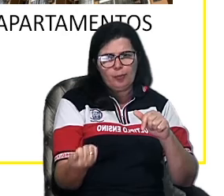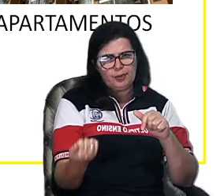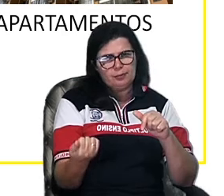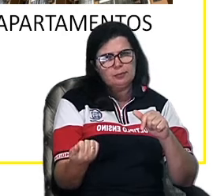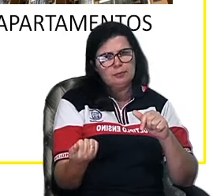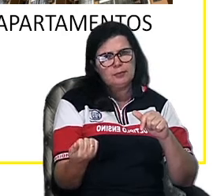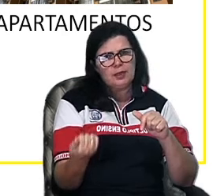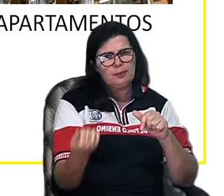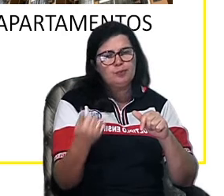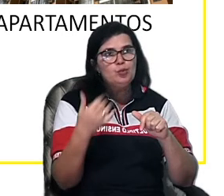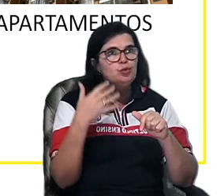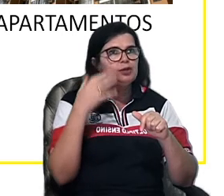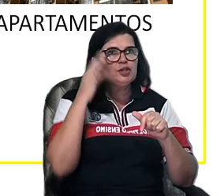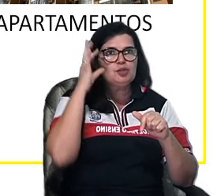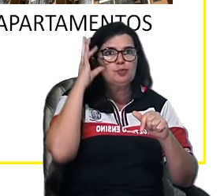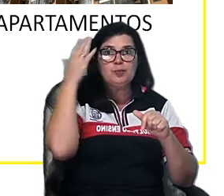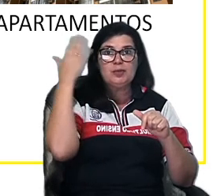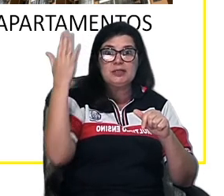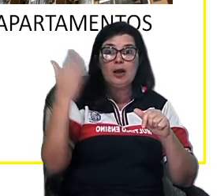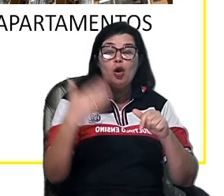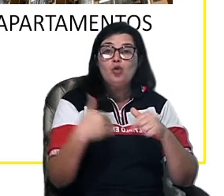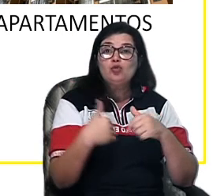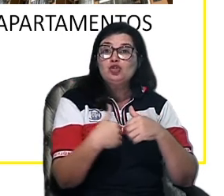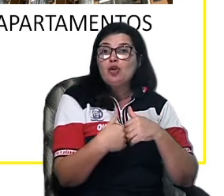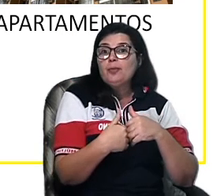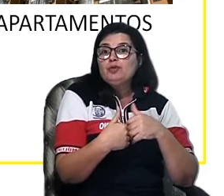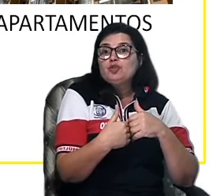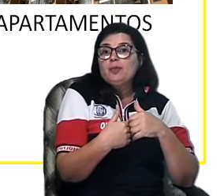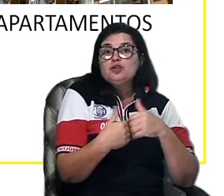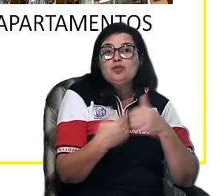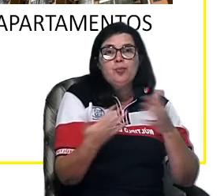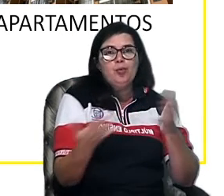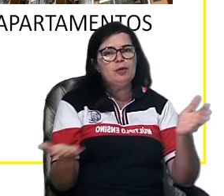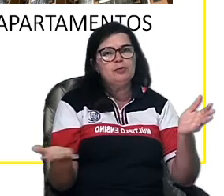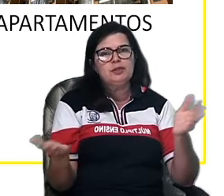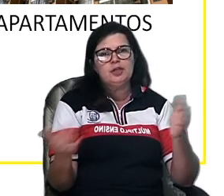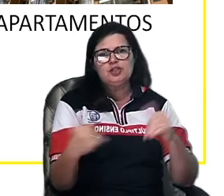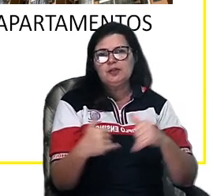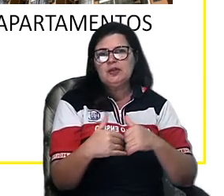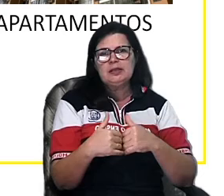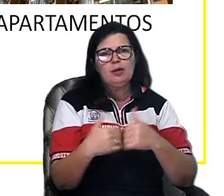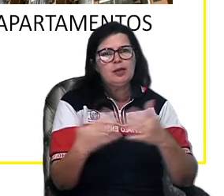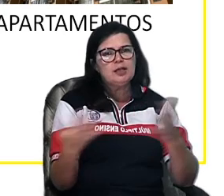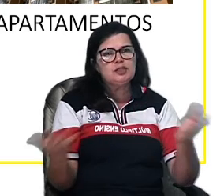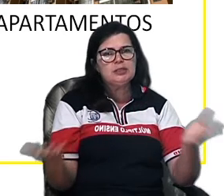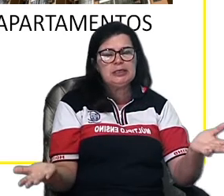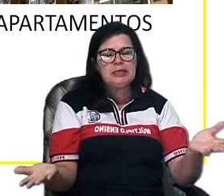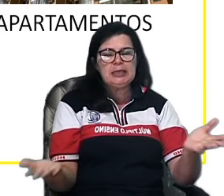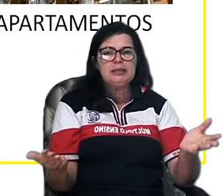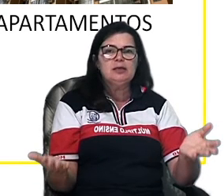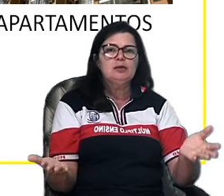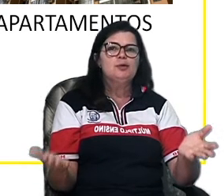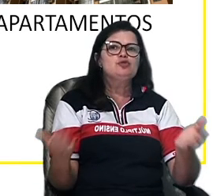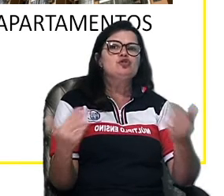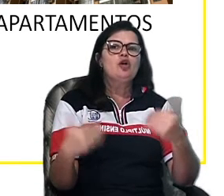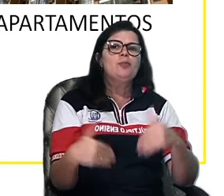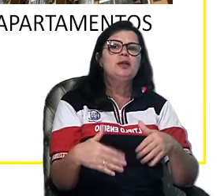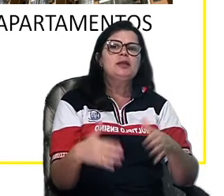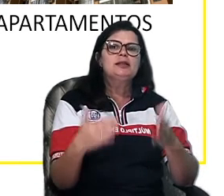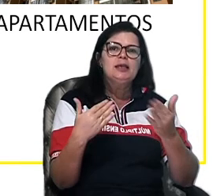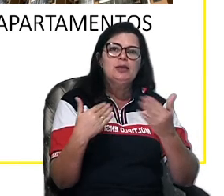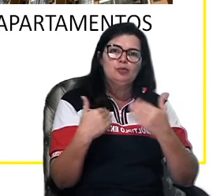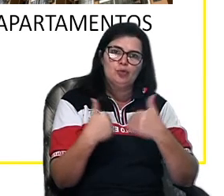O shopping. Muita gente pode pensar: o shopping é um espaço público, tia. A gente entra a hora que a gente quer. Não, mas